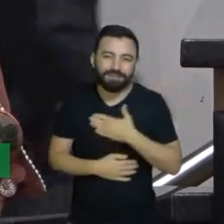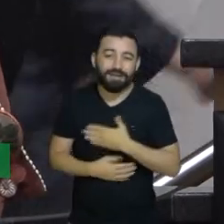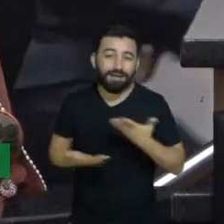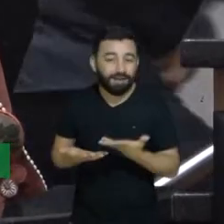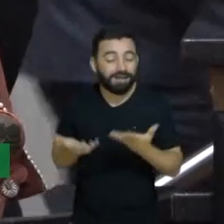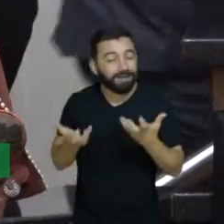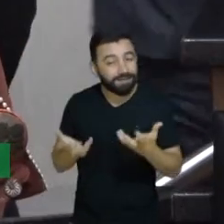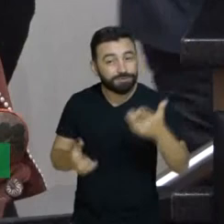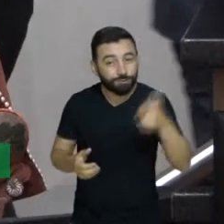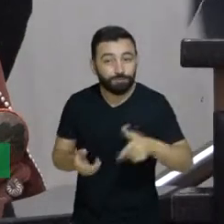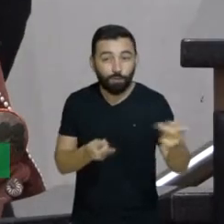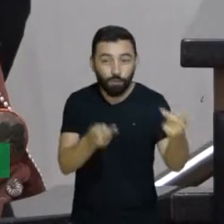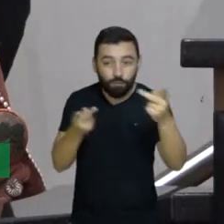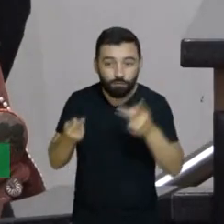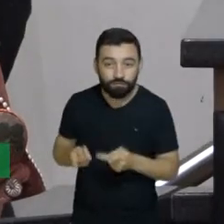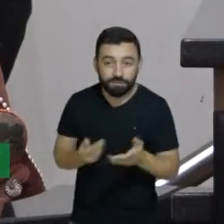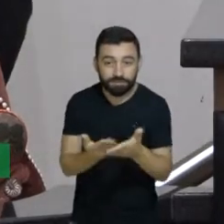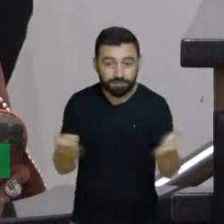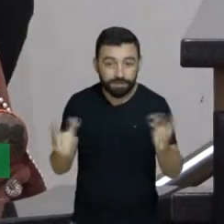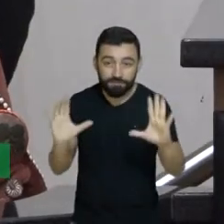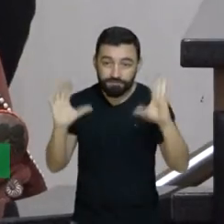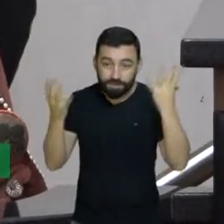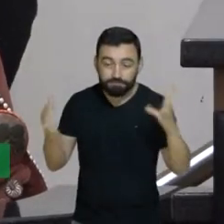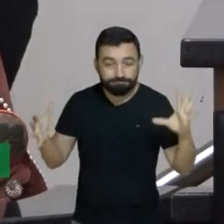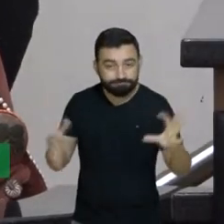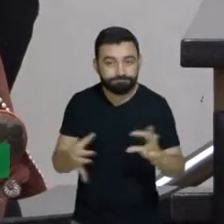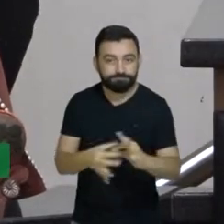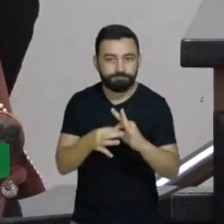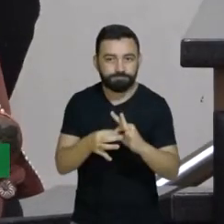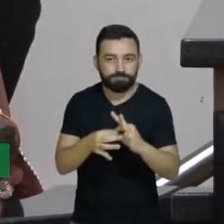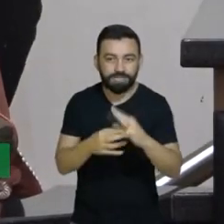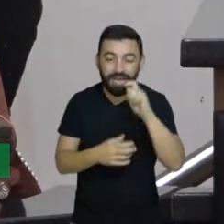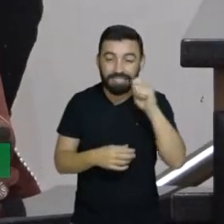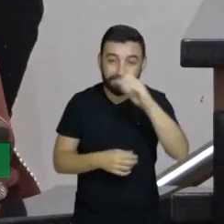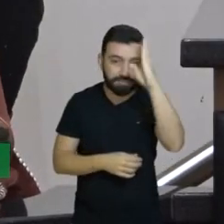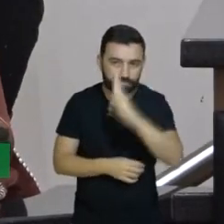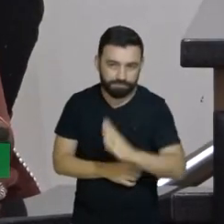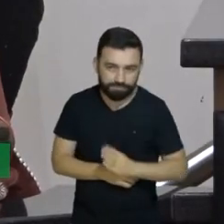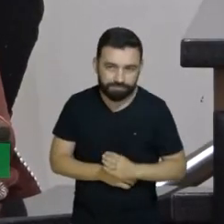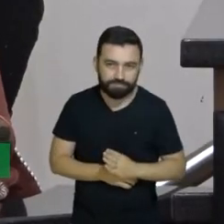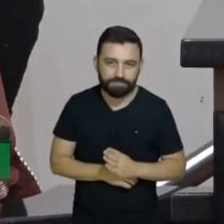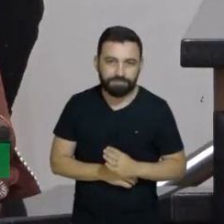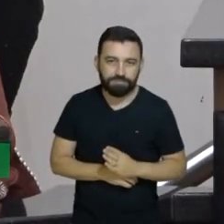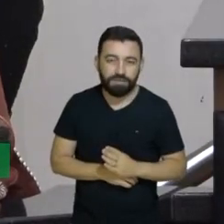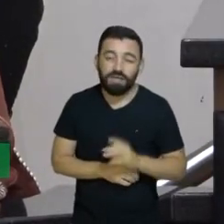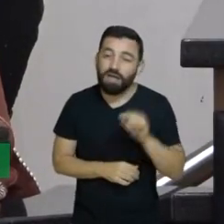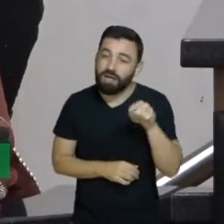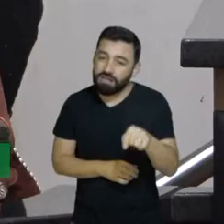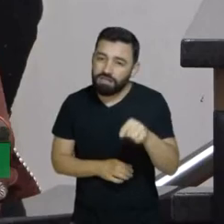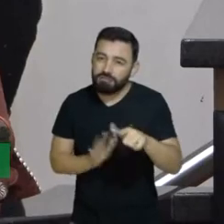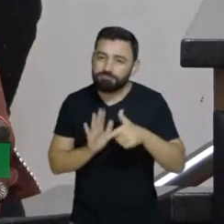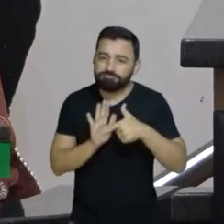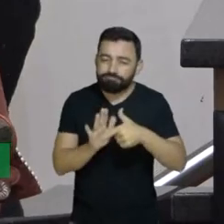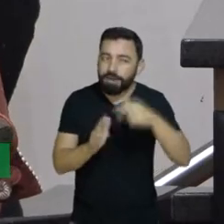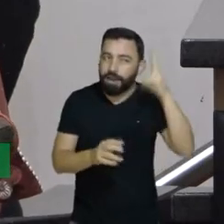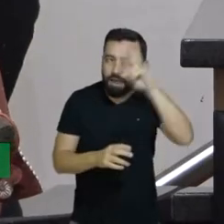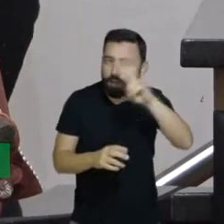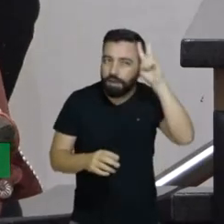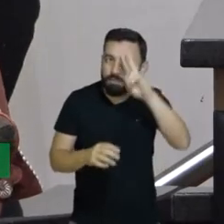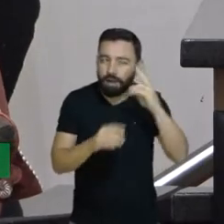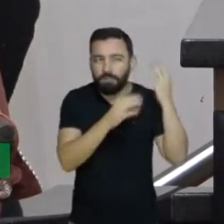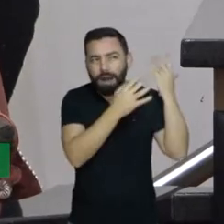convite a um dos eventos ligados à Festa Nacional do Pinhão, que remete às nossas raízes